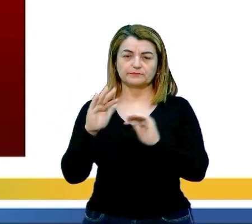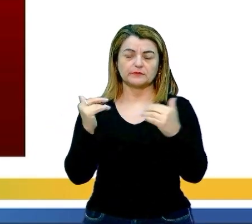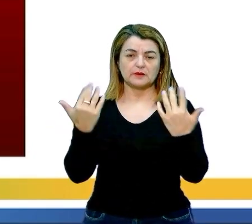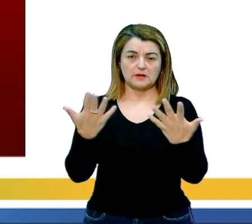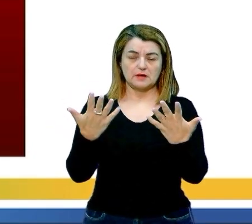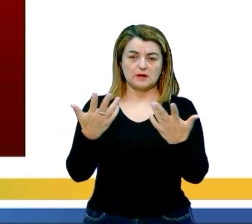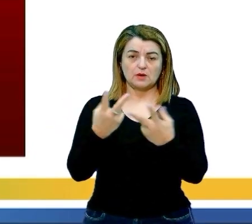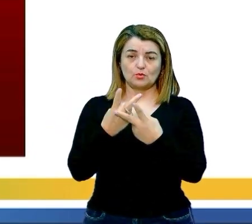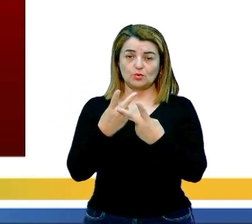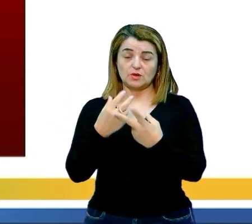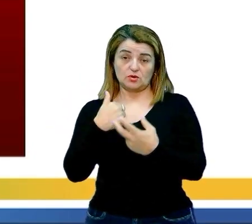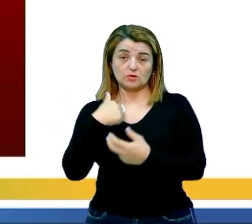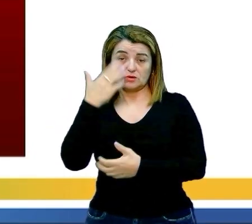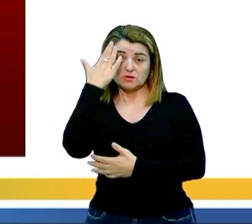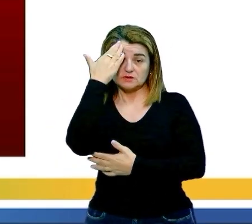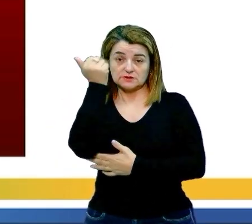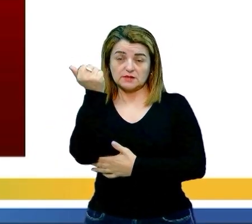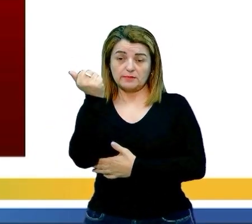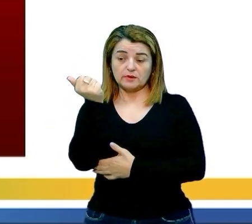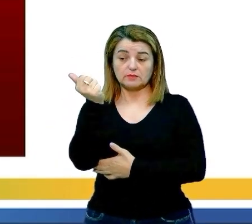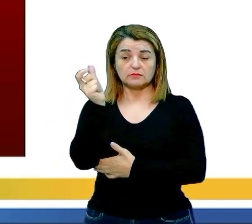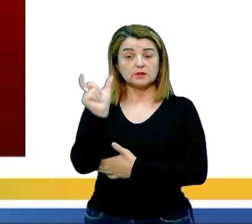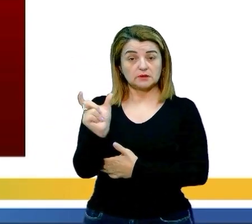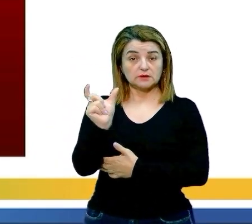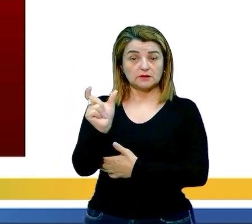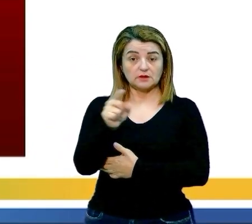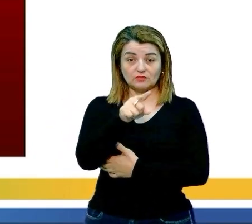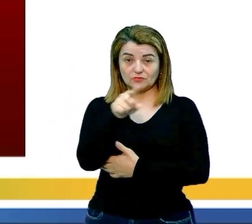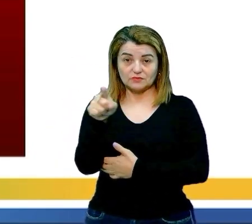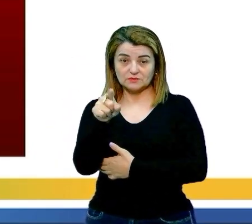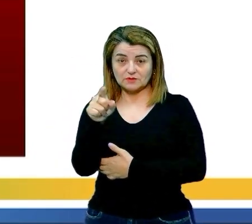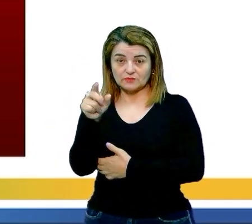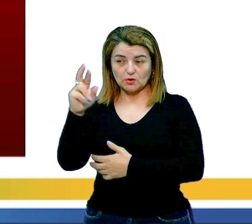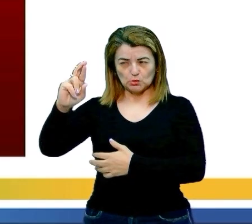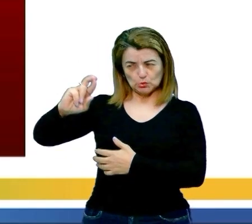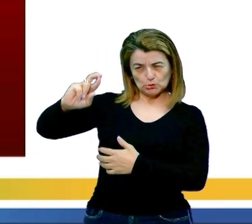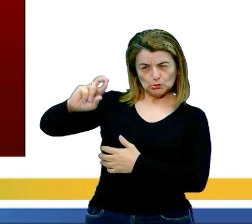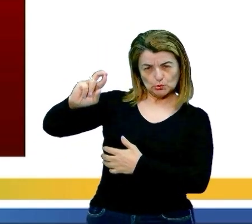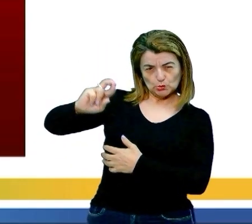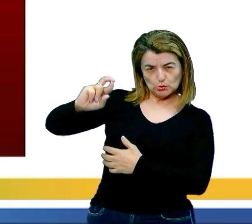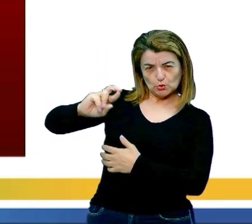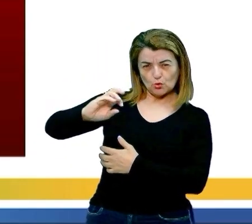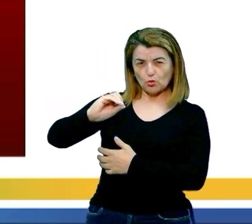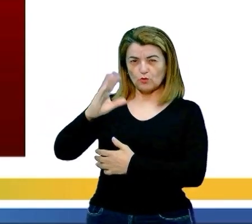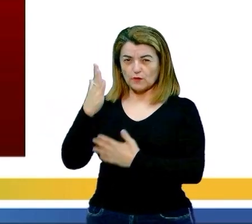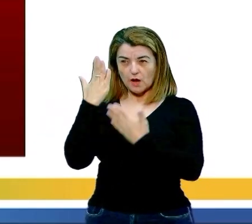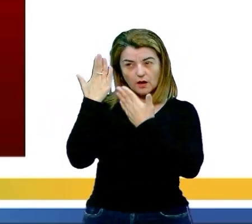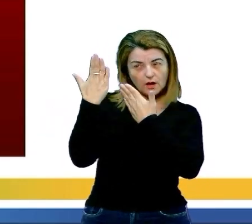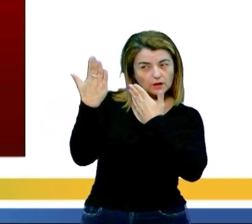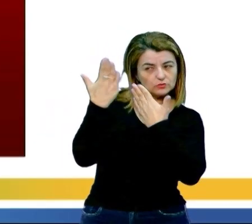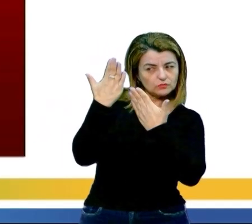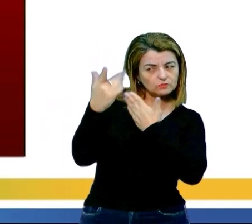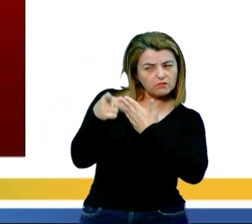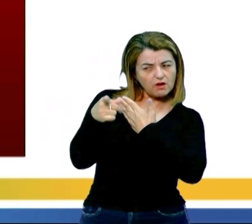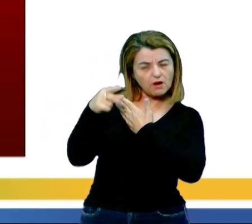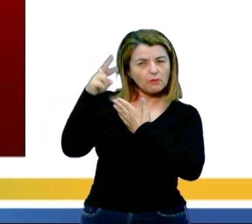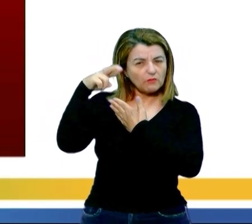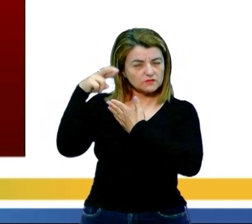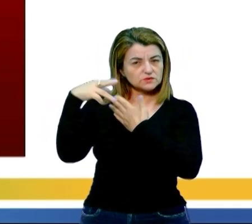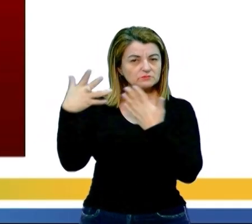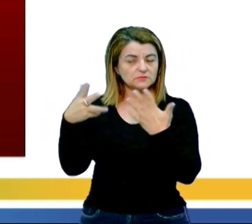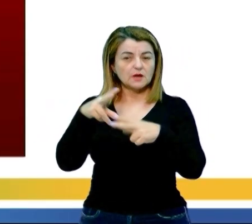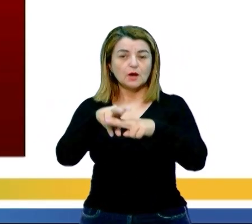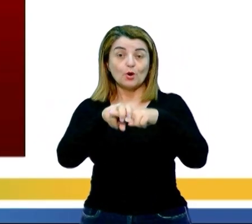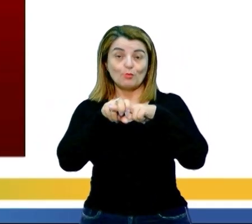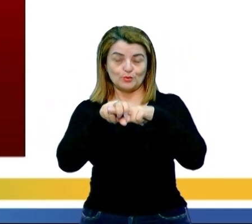uma coisa é eu saber que alguém está aí diretamente me vigiando, outra coisa é eu ficar na dúvida se estou ou não sendo vigiado. Por isso, nós